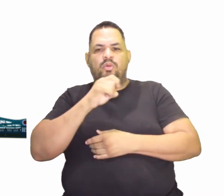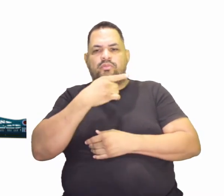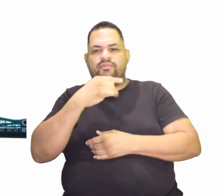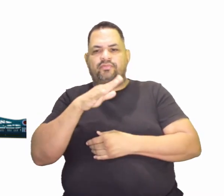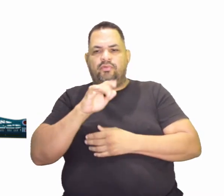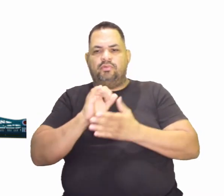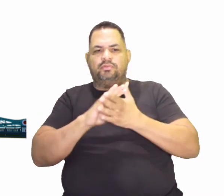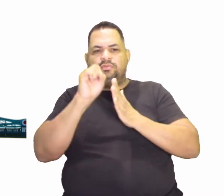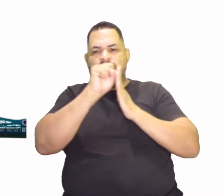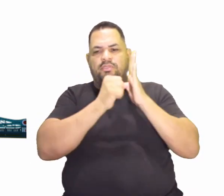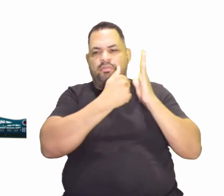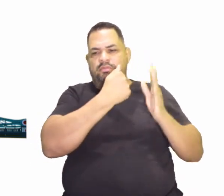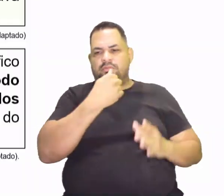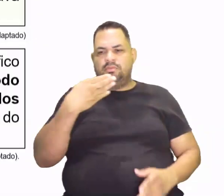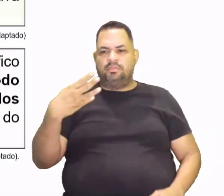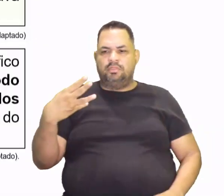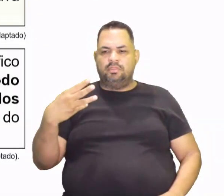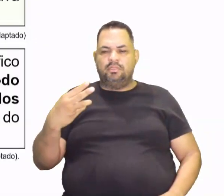século XIII.